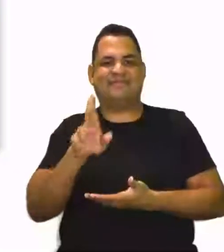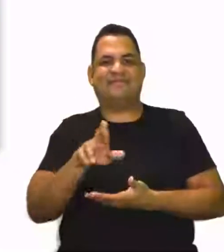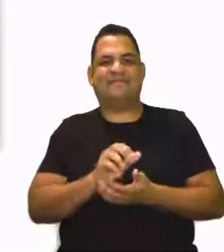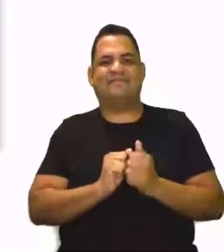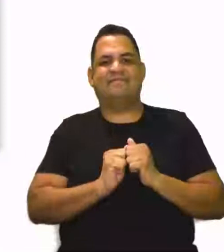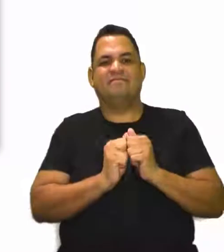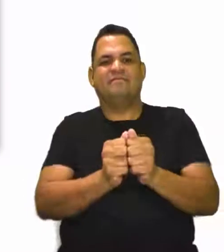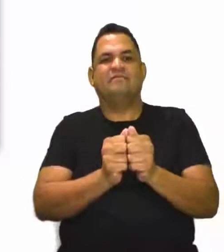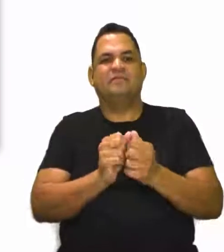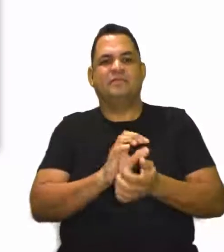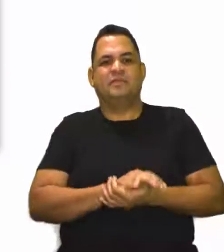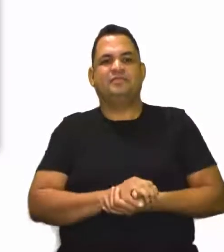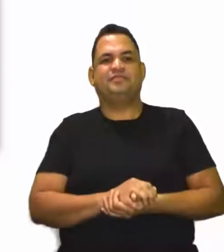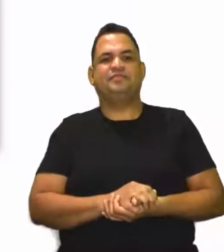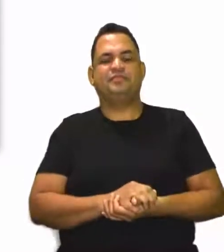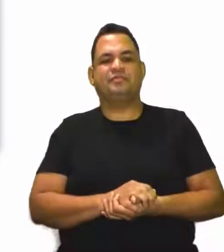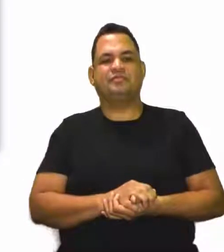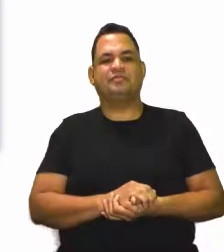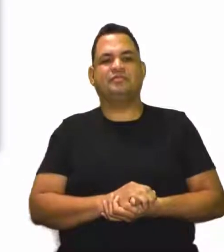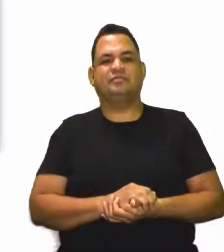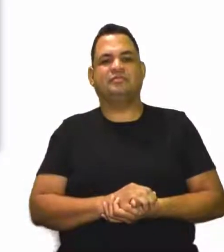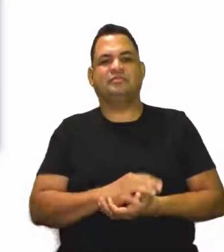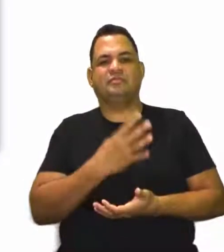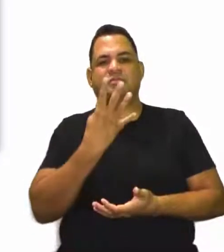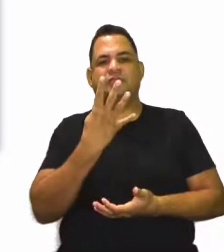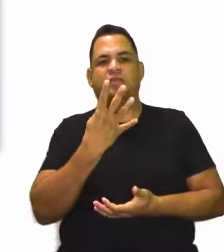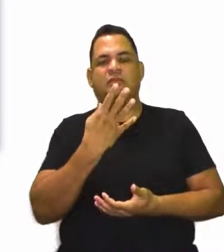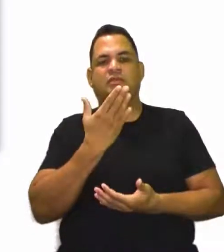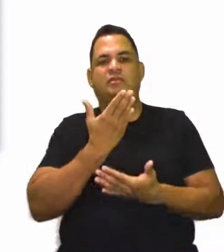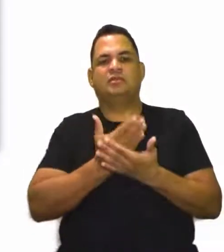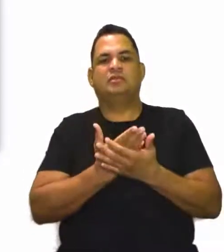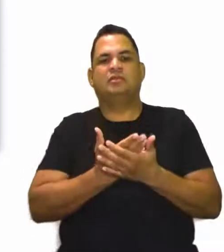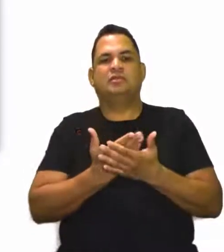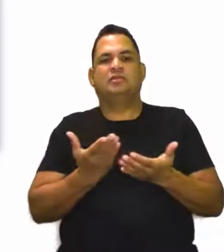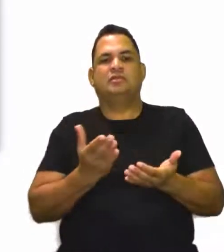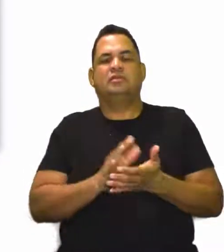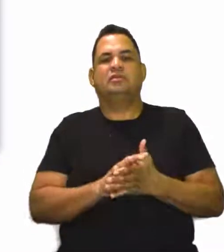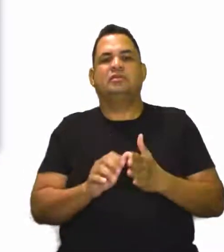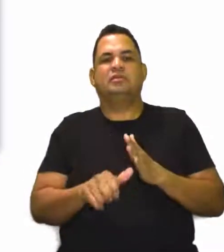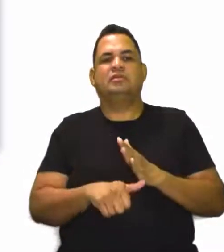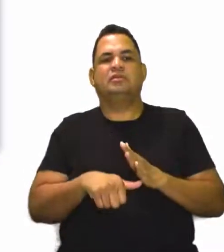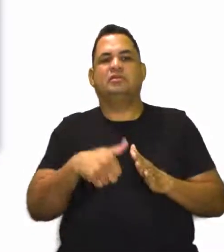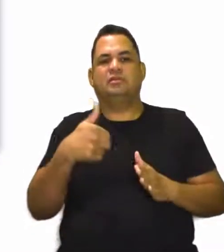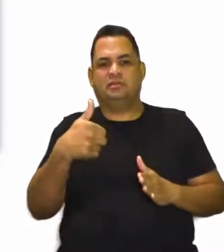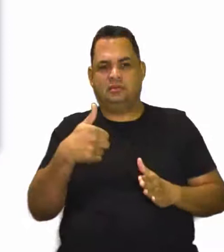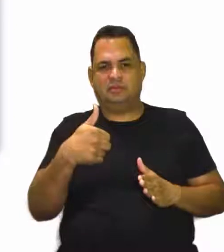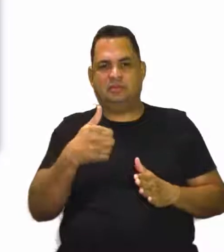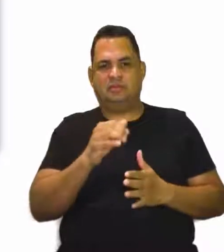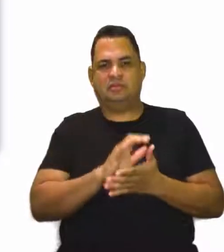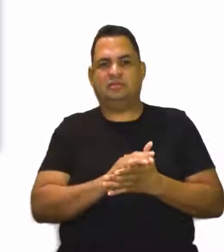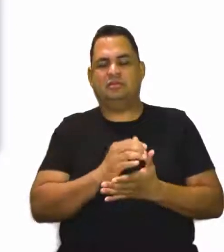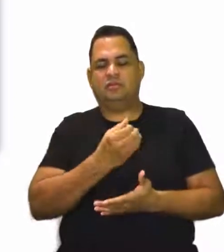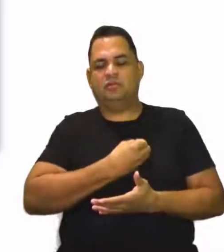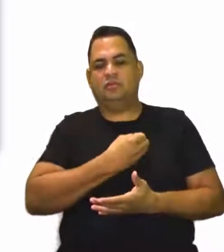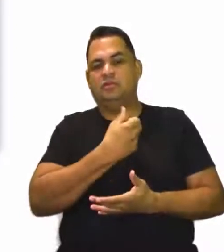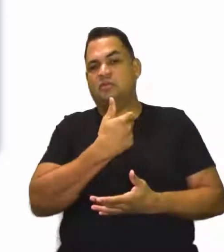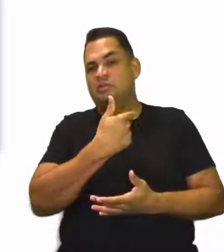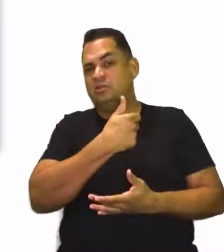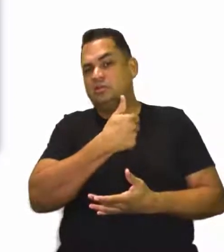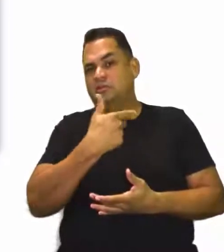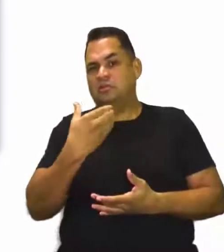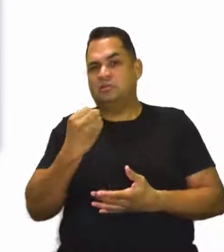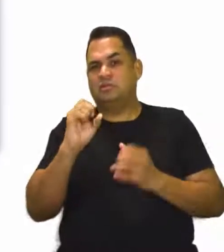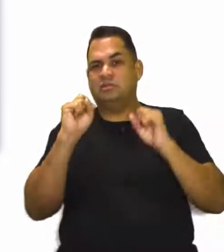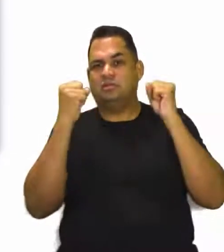Acompanha comigo. Então nós vamos fazer a recuperação de 4 aulas. A primeira aula aqui, que é a aula 10, que falou